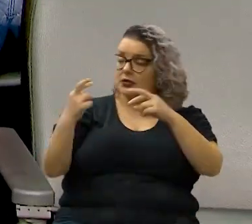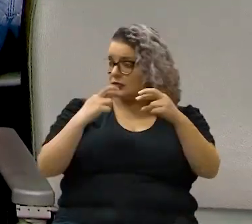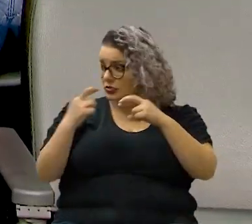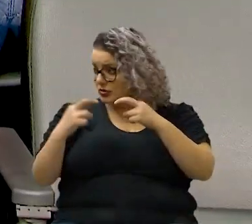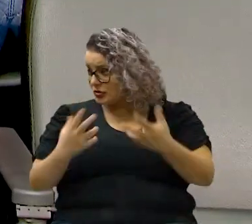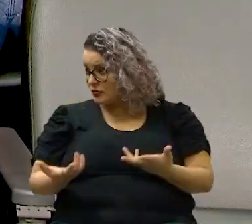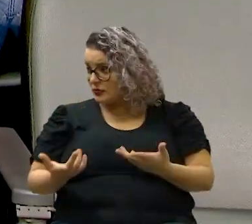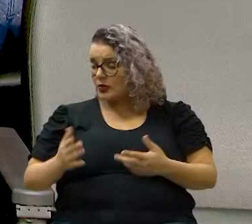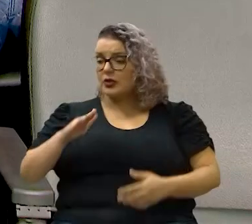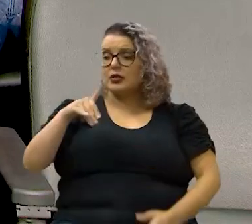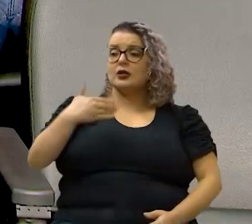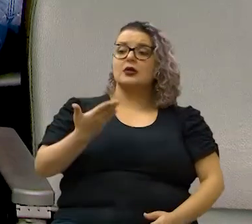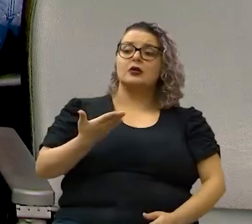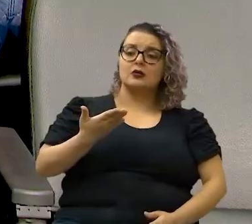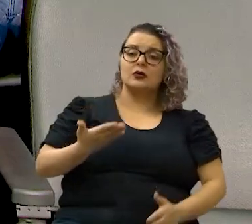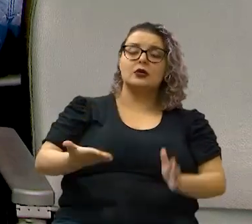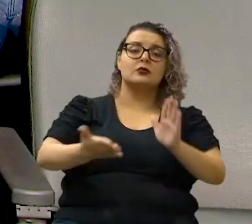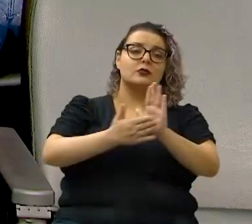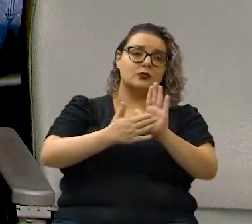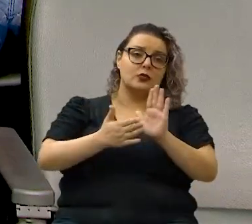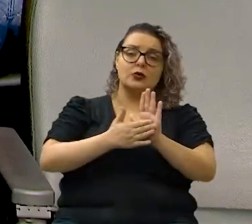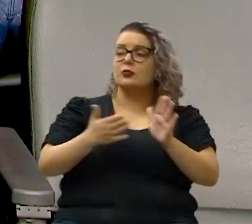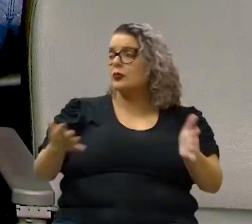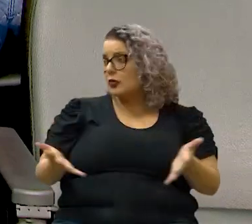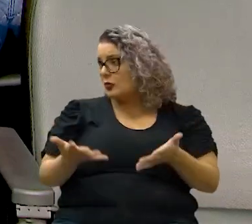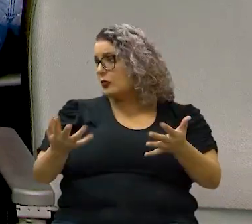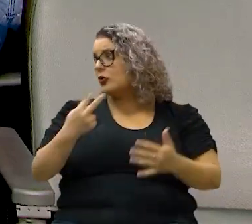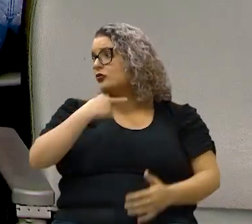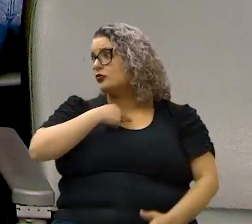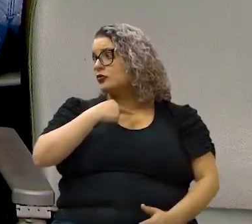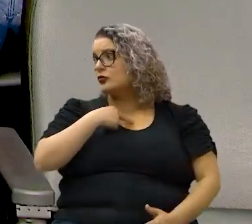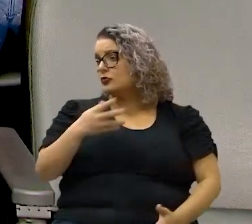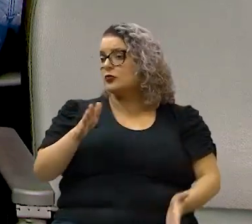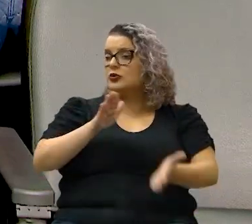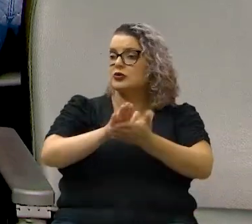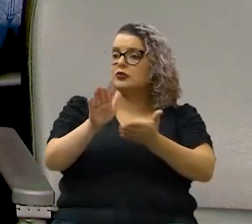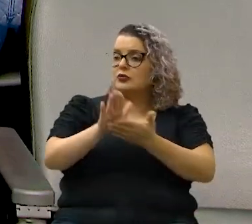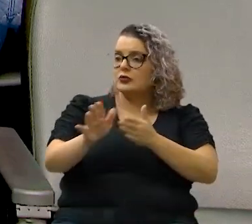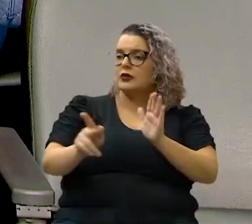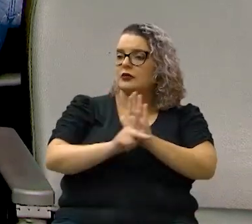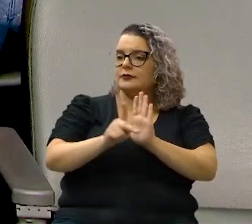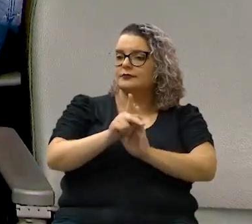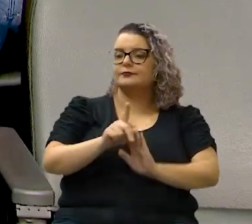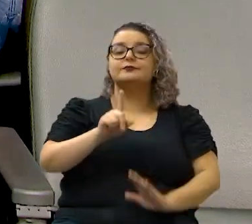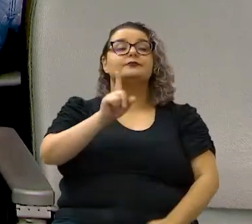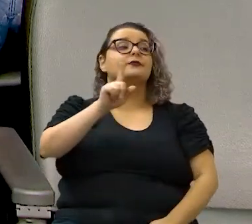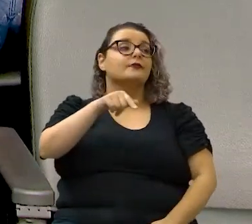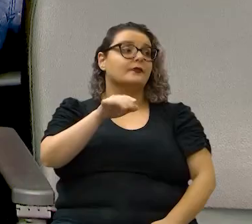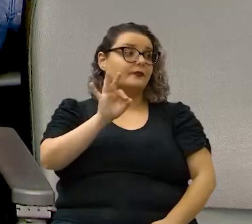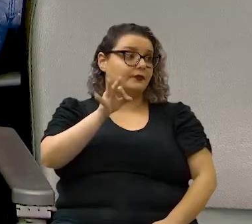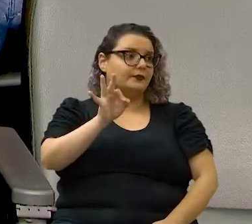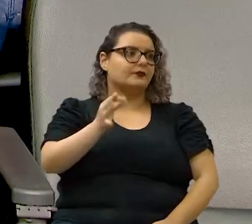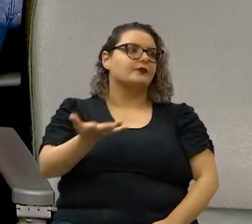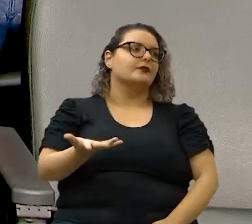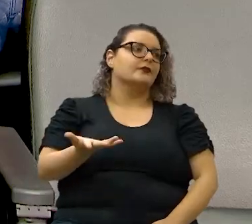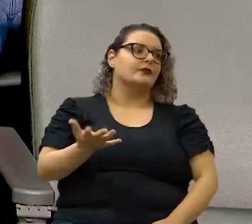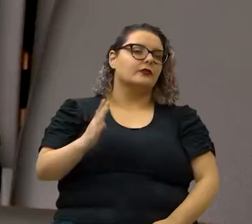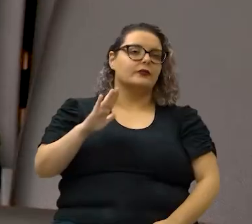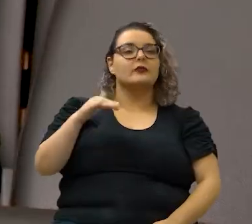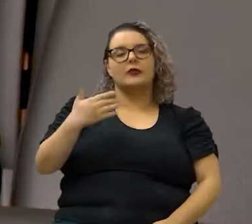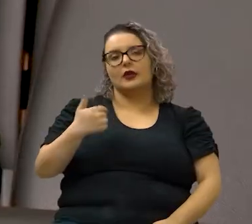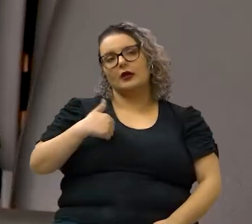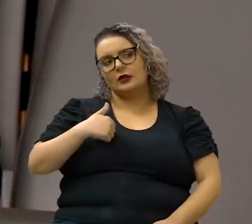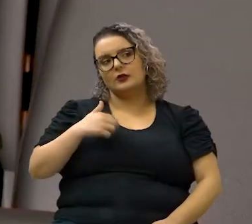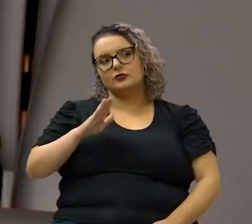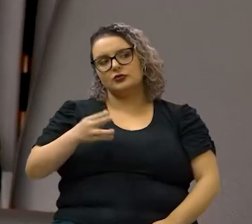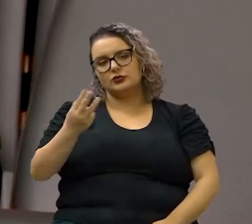de fiscalizar e quando for propor uma iniciativa, não pode ter um custo nesses projetos. Né? Exatamente. Às vezes,